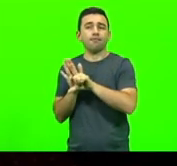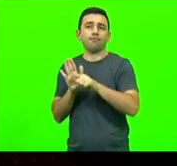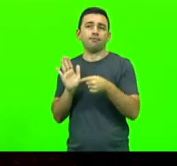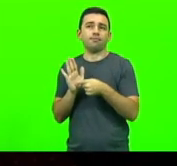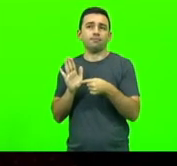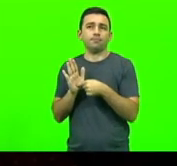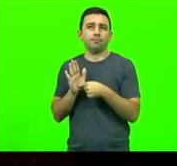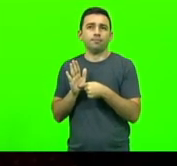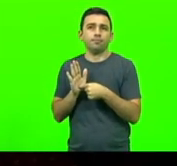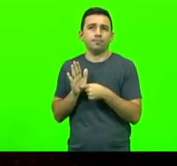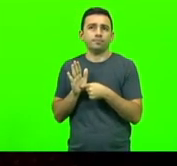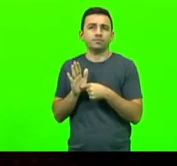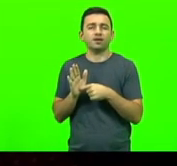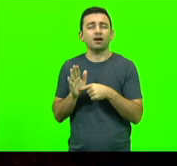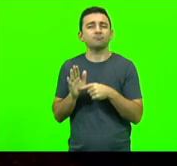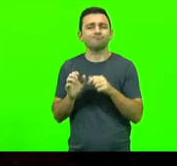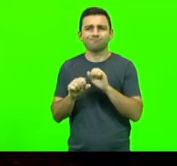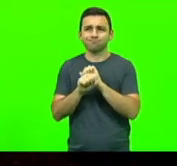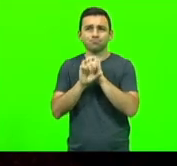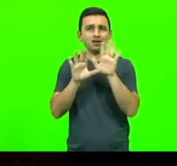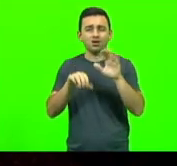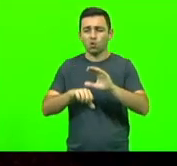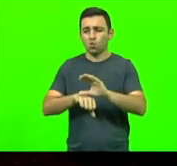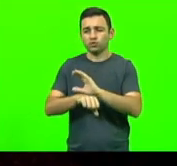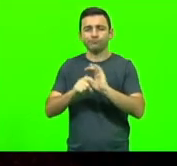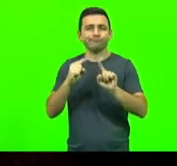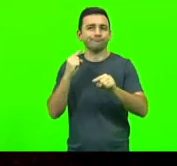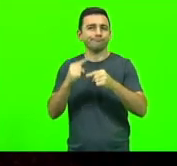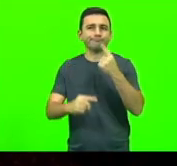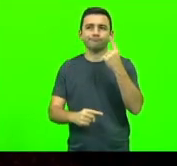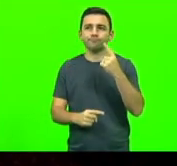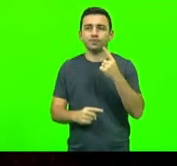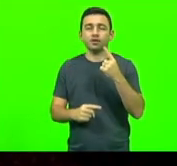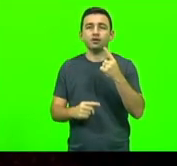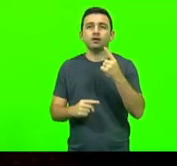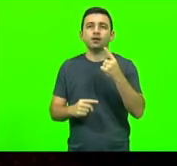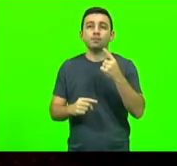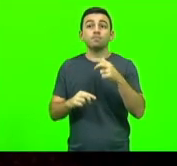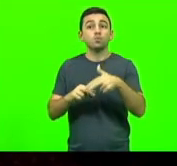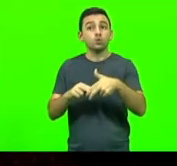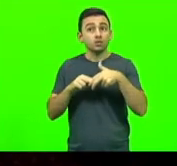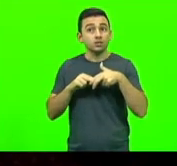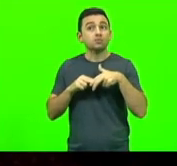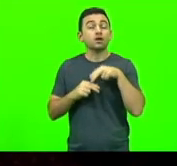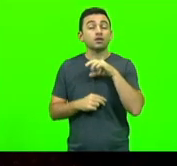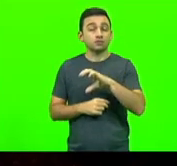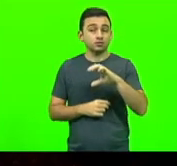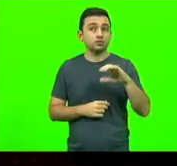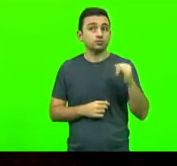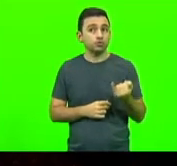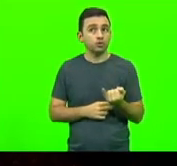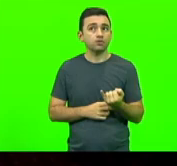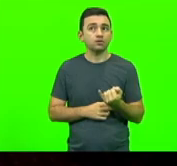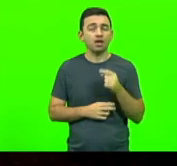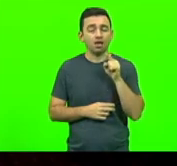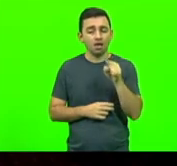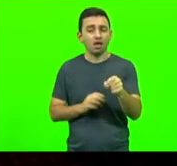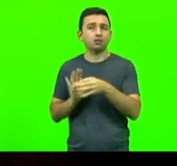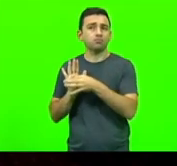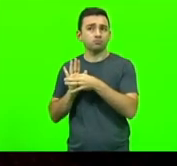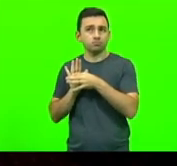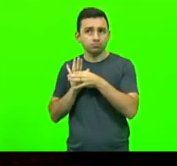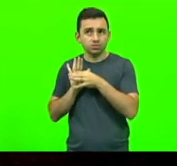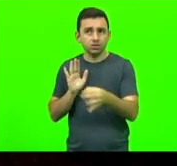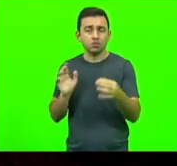é claramente inconstitucional. Por isso que a Comissão de Constituição e Justiça deu parecer